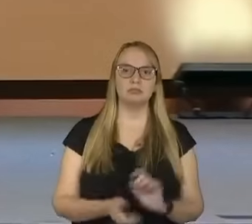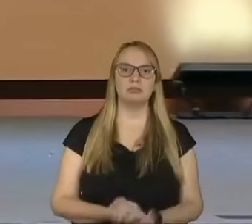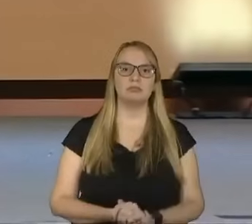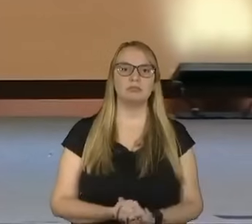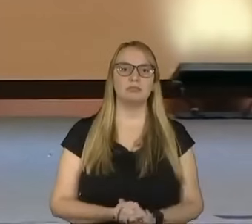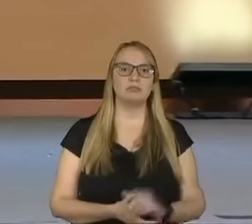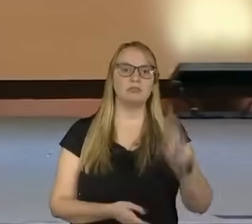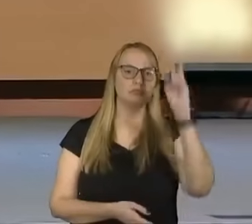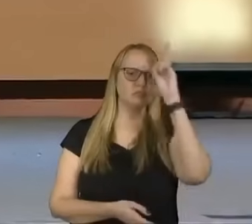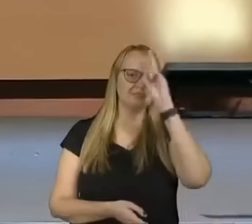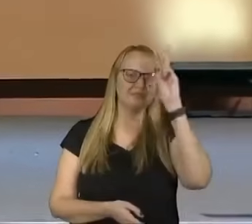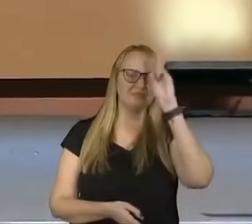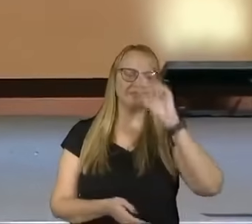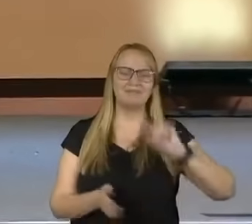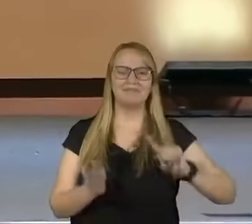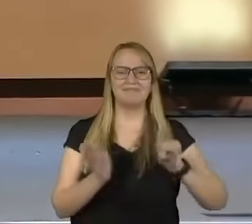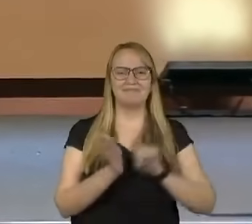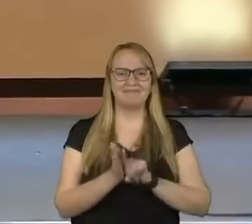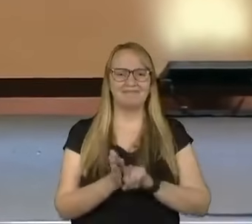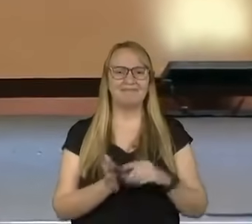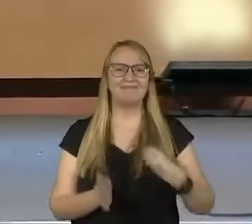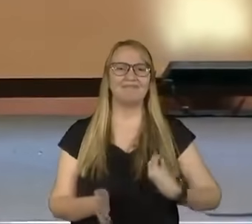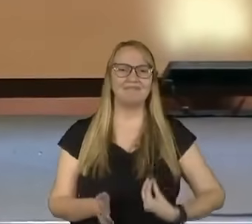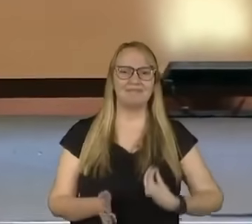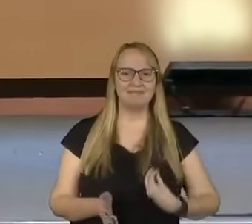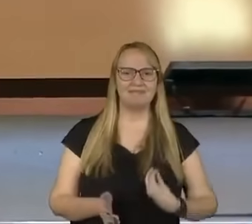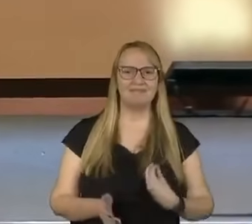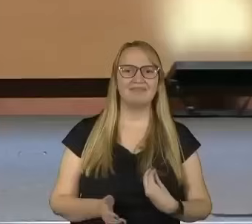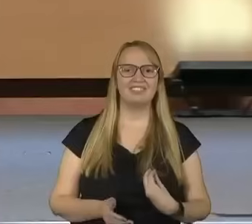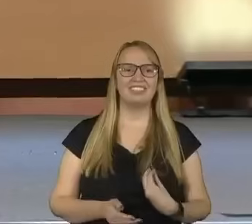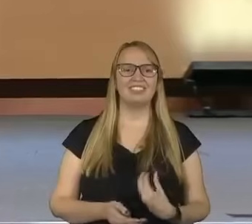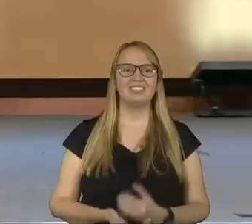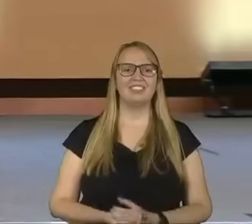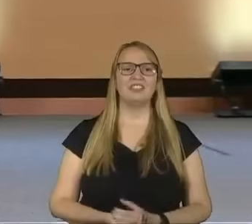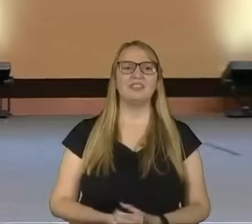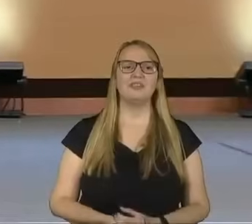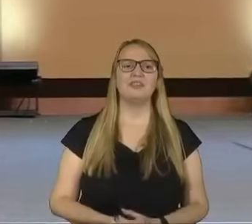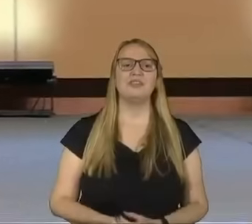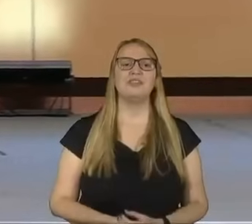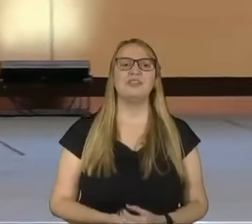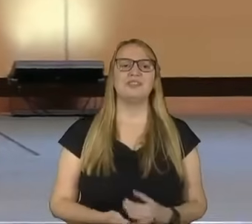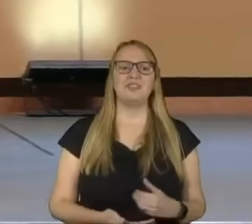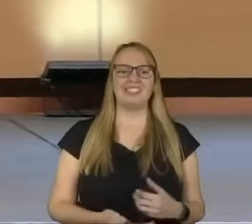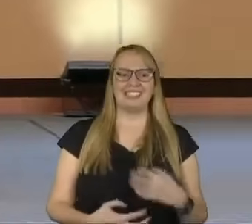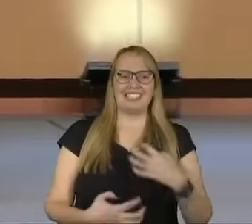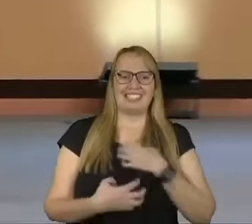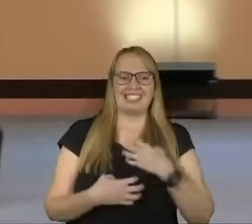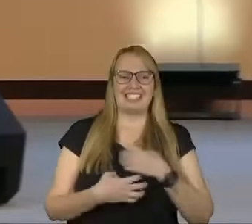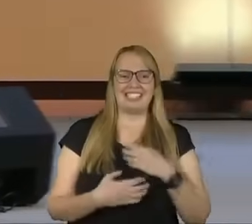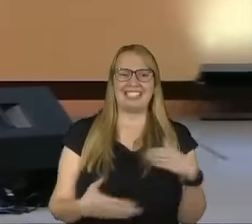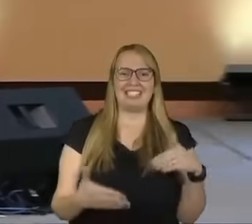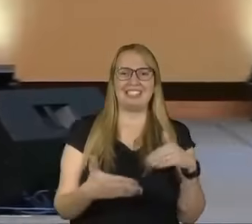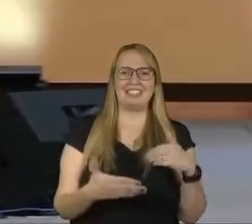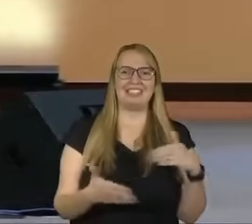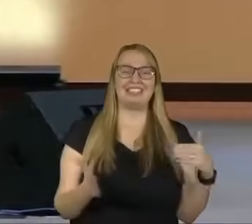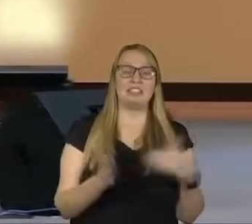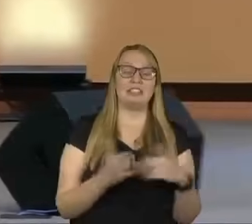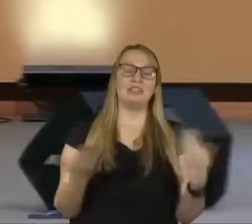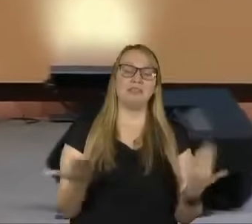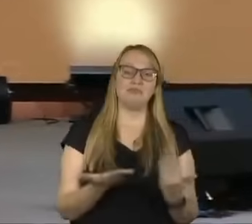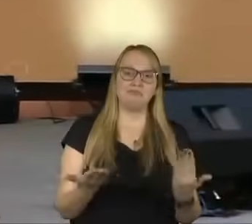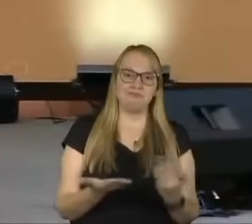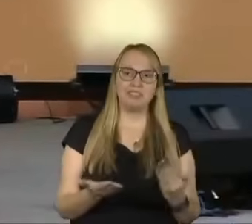história negativa da sua vida bem presente é bem presente as